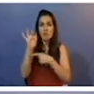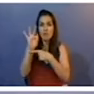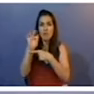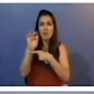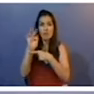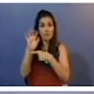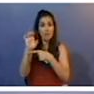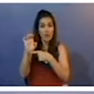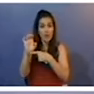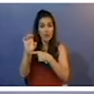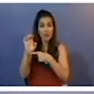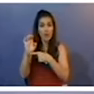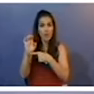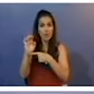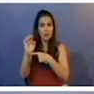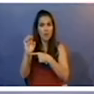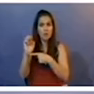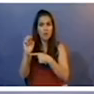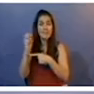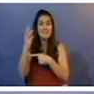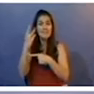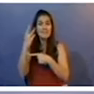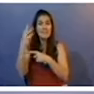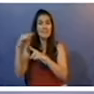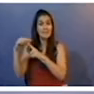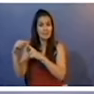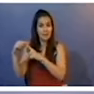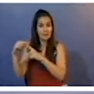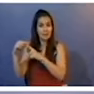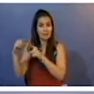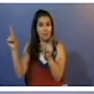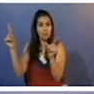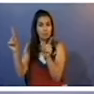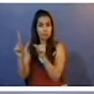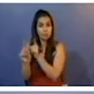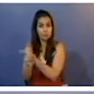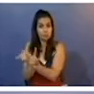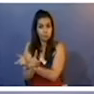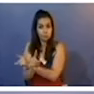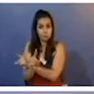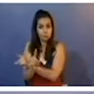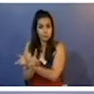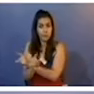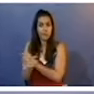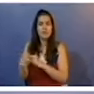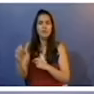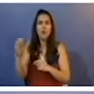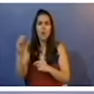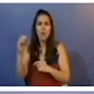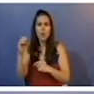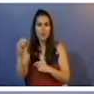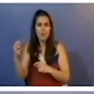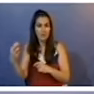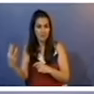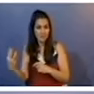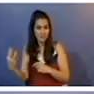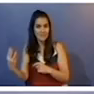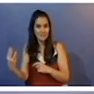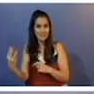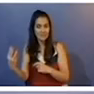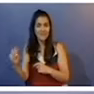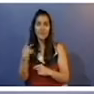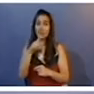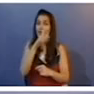e o oxigênio 2-, né? A gente inverte os valores e o oxigênio fica com a carga do ferro e o ferro com a carga